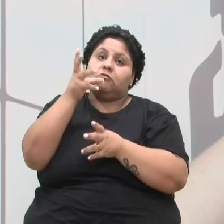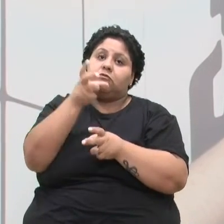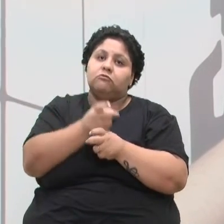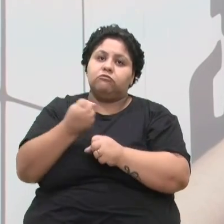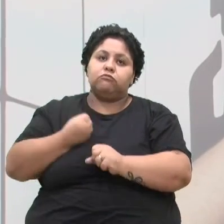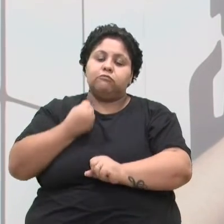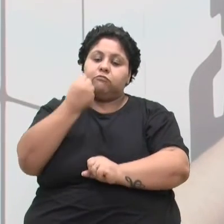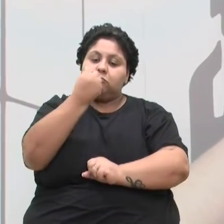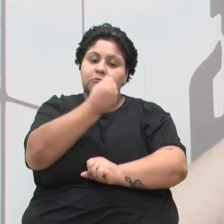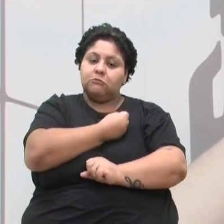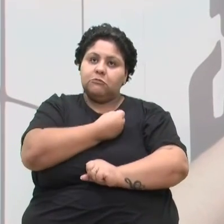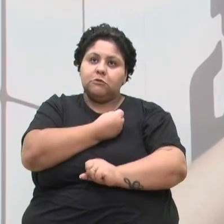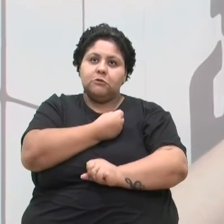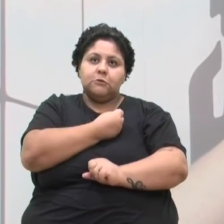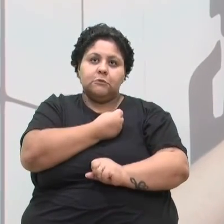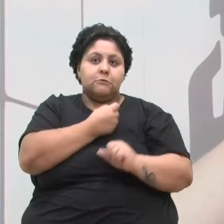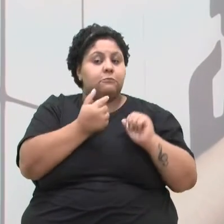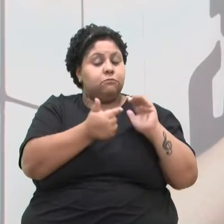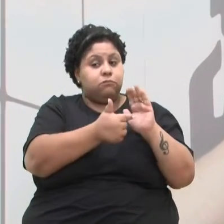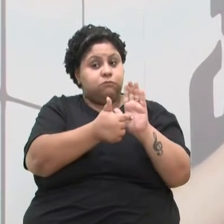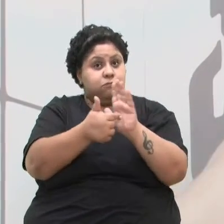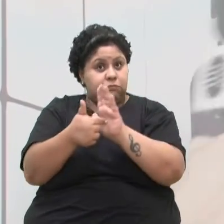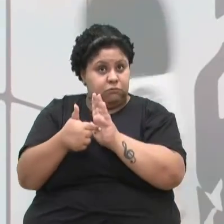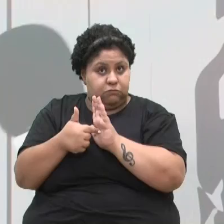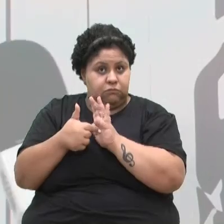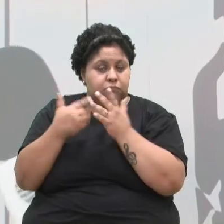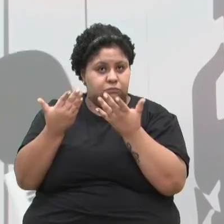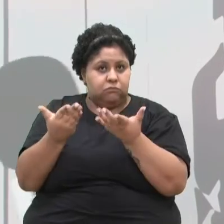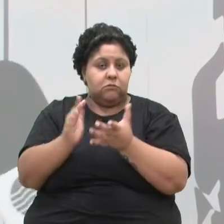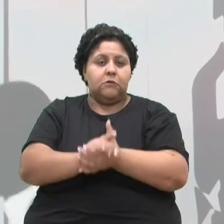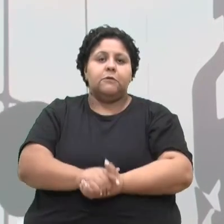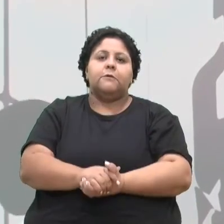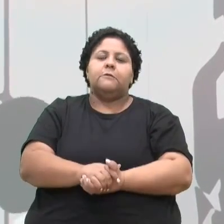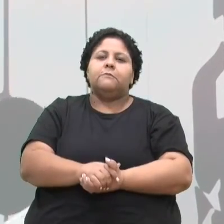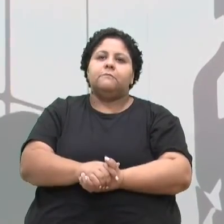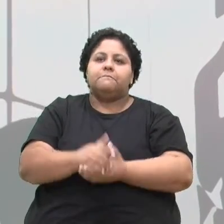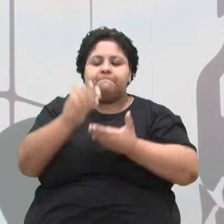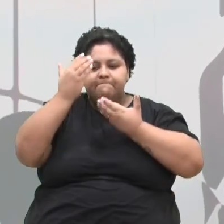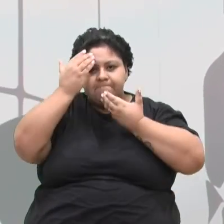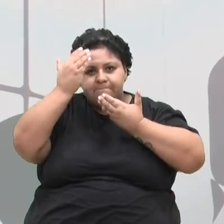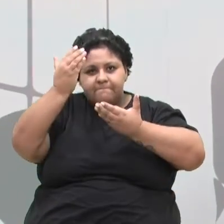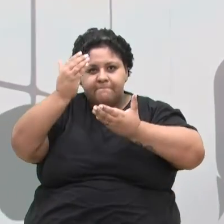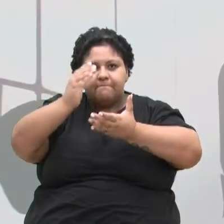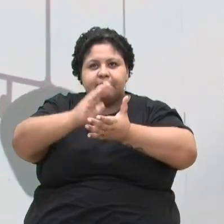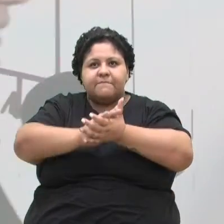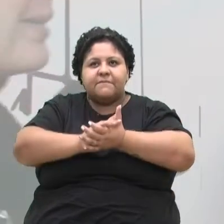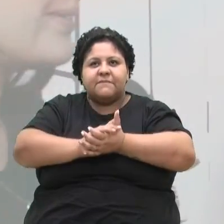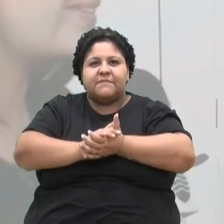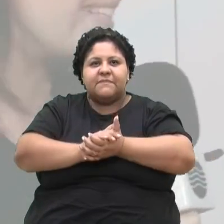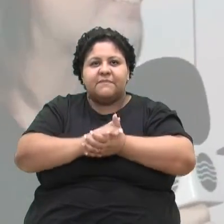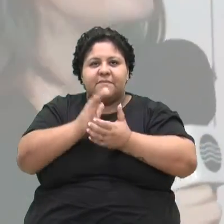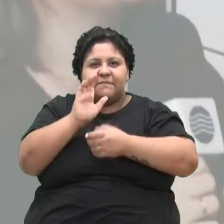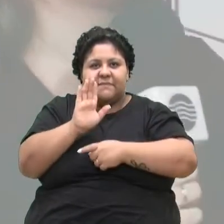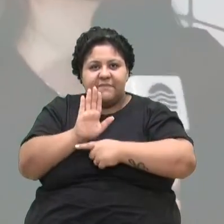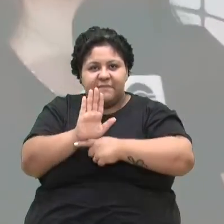os números estão muito significativos nesse sentido. Então tá, vereador, muito obrigada pela sua colaboração conosco.